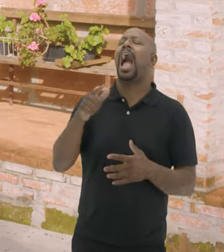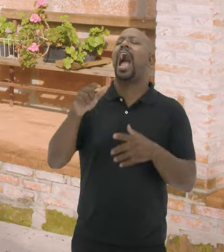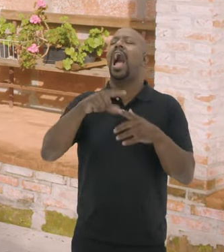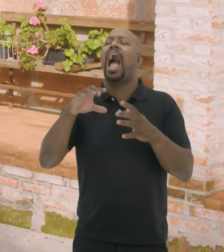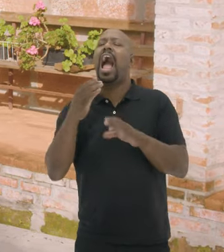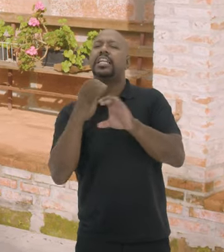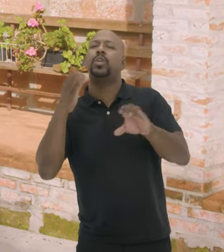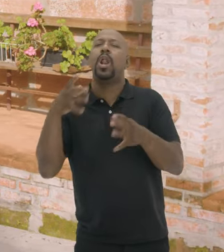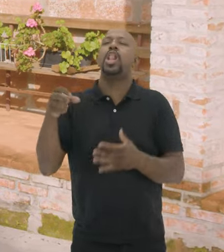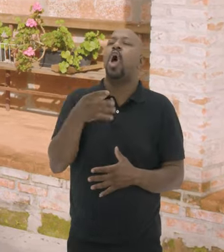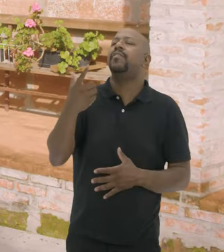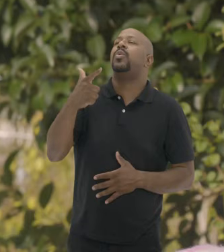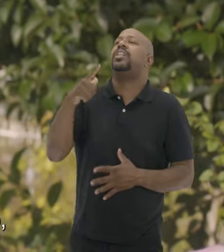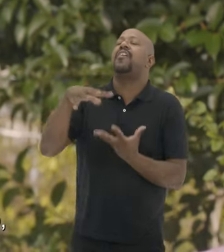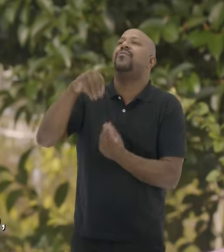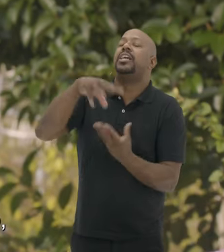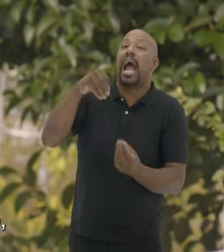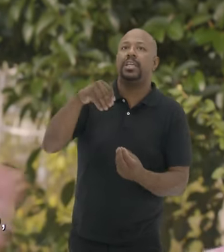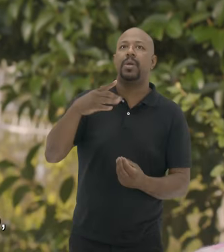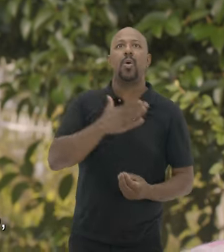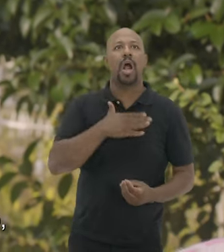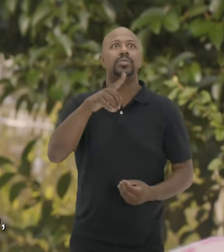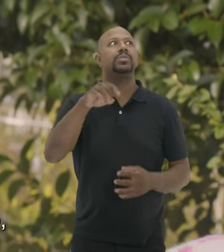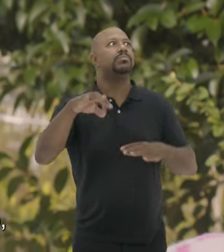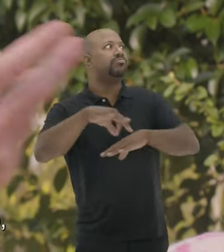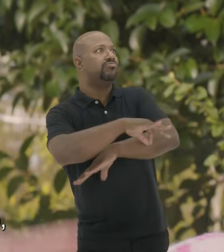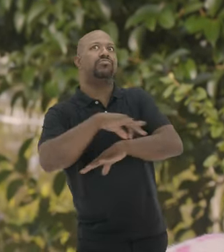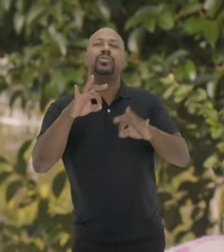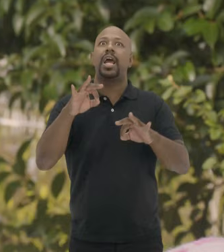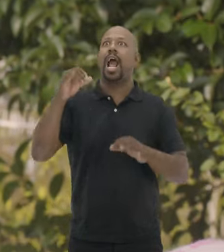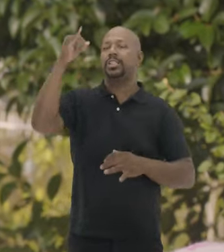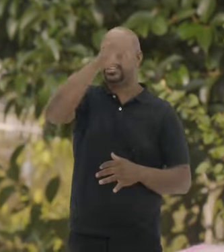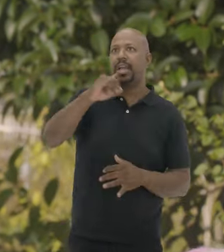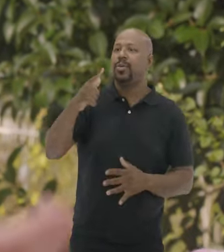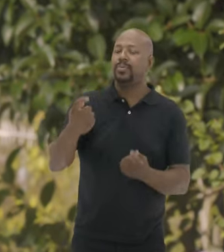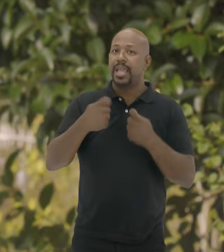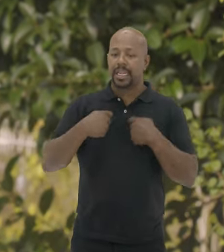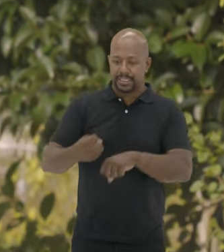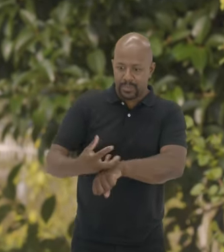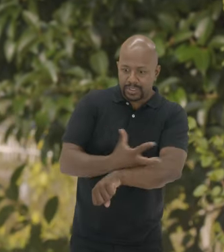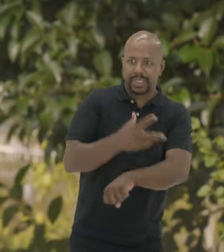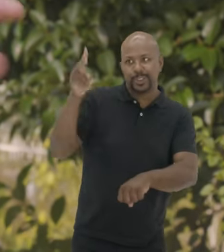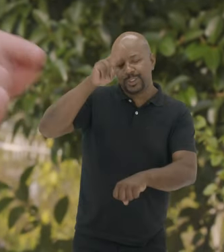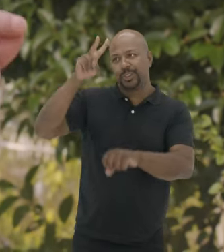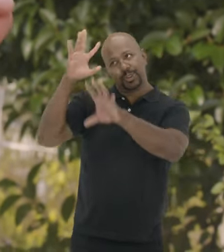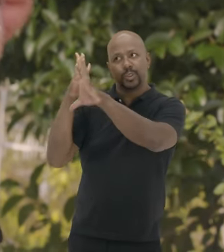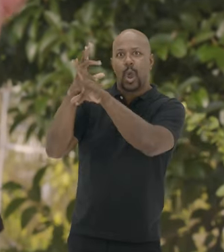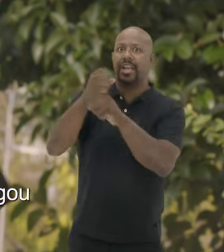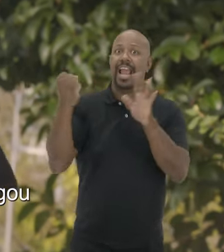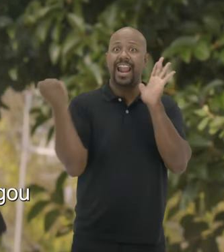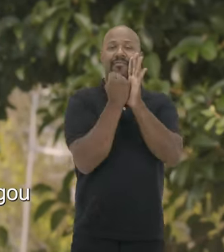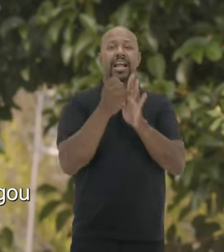arquitetura nova Não Tem fantasmas ou seja não traz toda essa emoção né não traz é essa história que